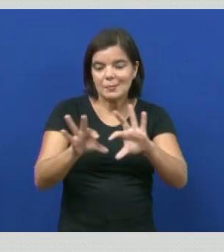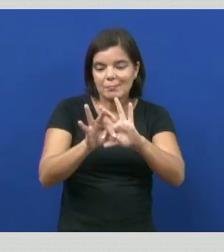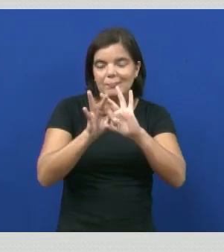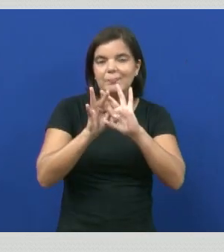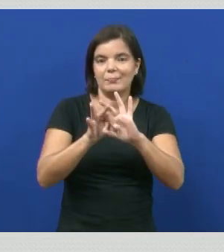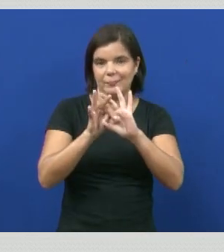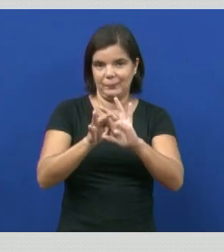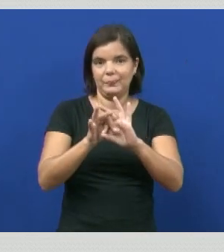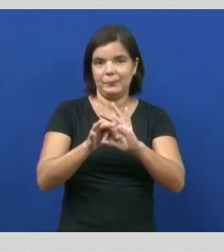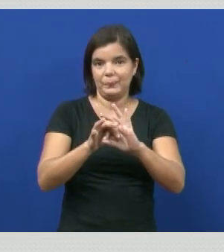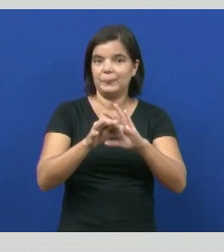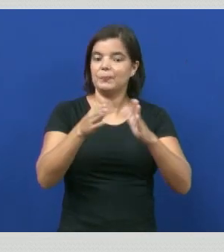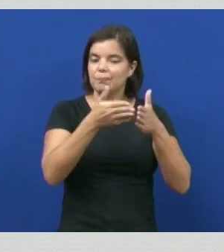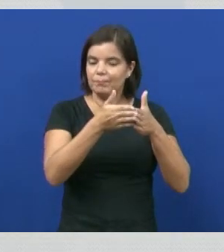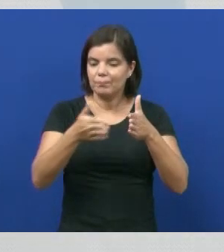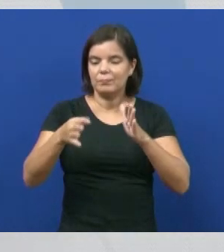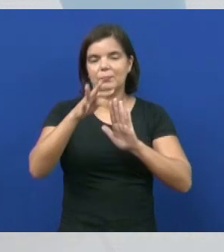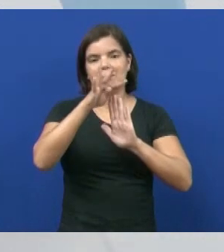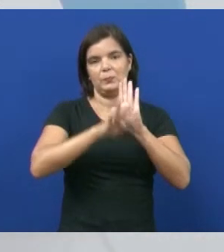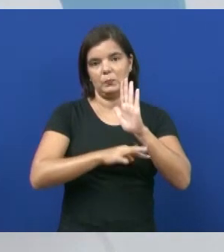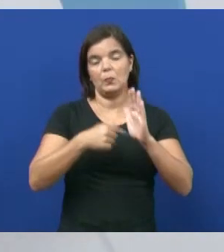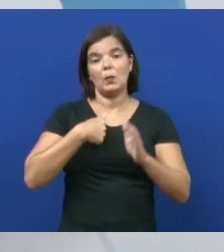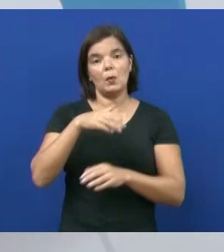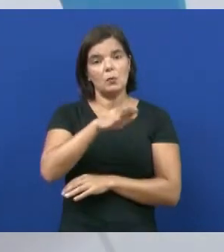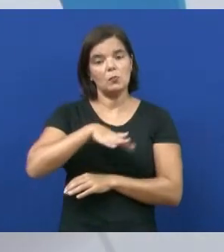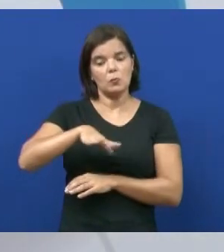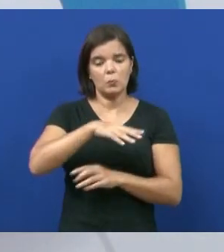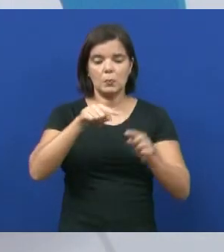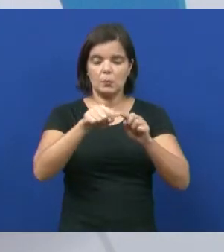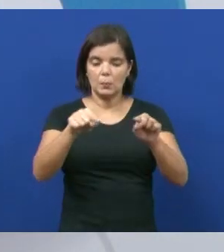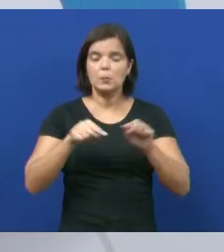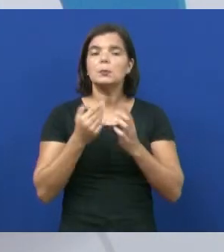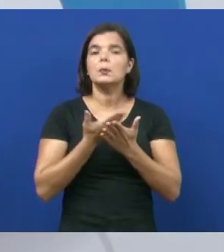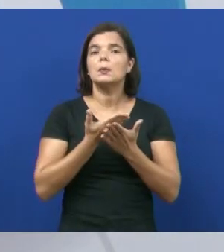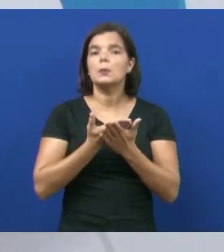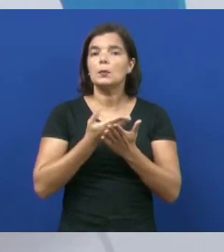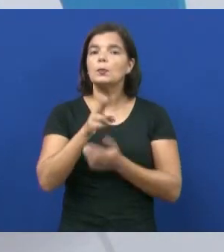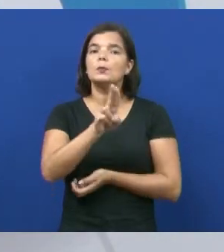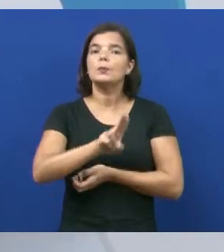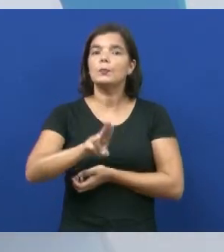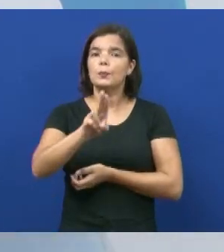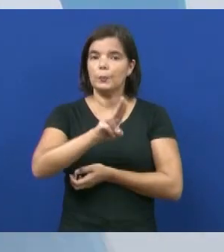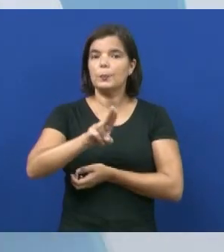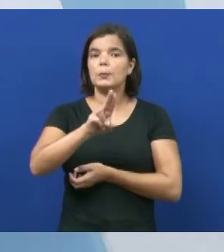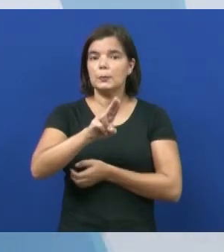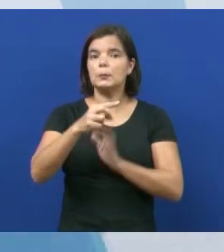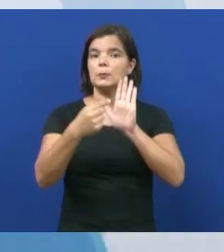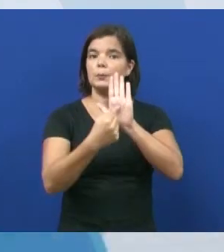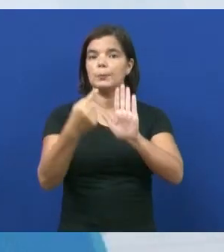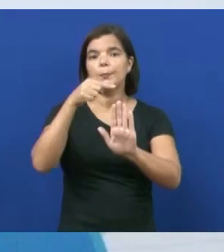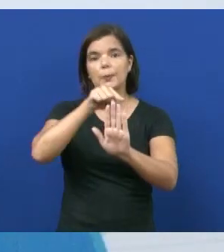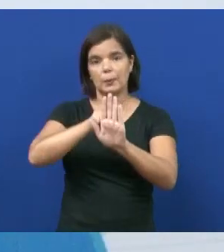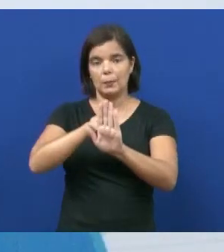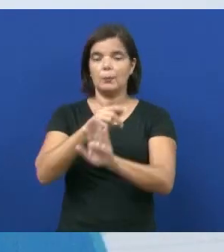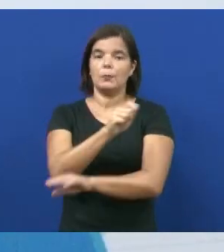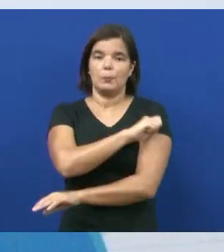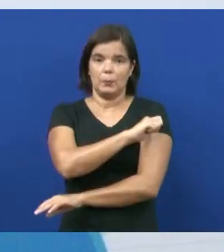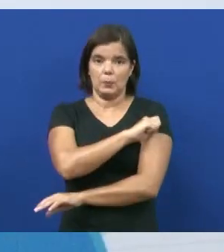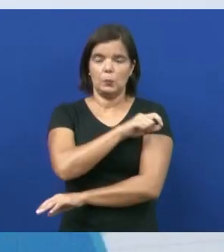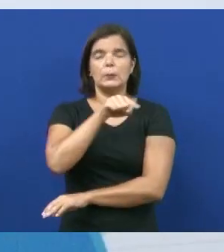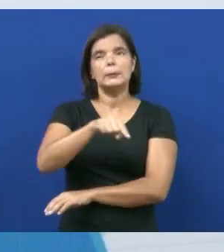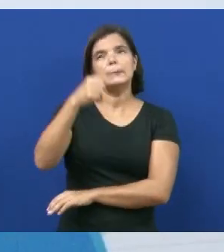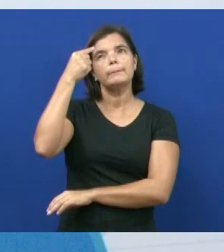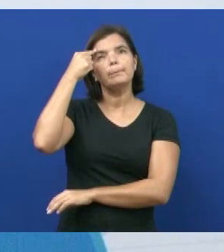interligação entre os segmentos do texto. Eu geralmente na sala de aula, eu utilizo também uma metáfora com os meus alunos. Se você